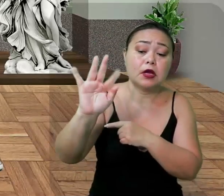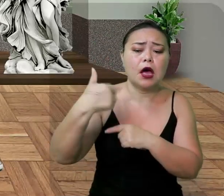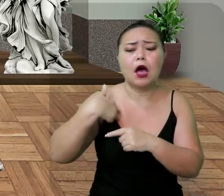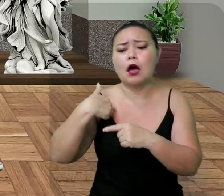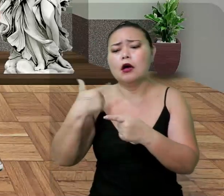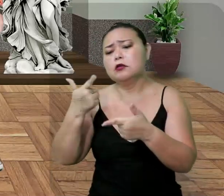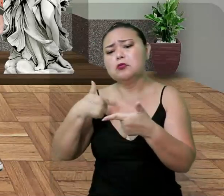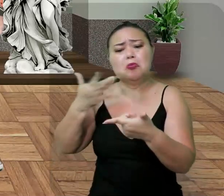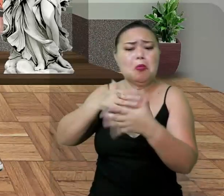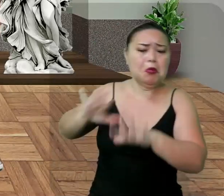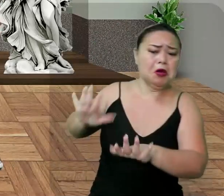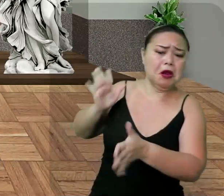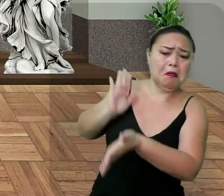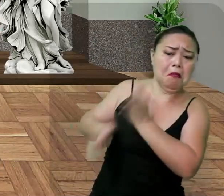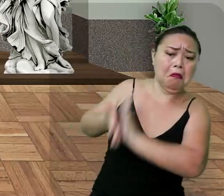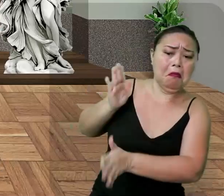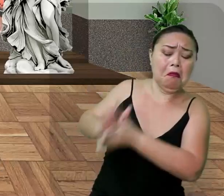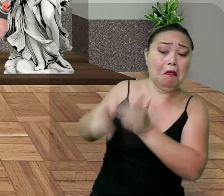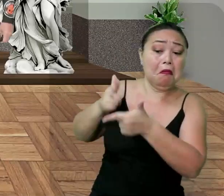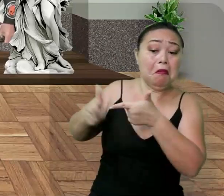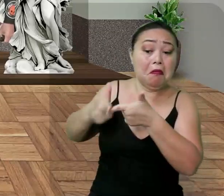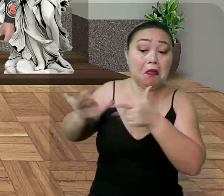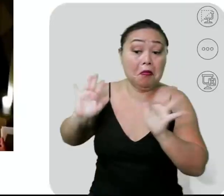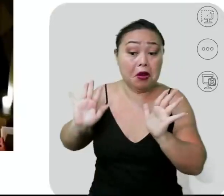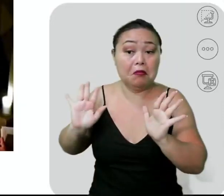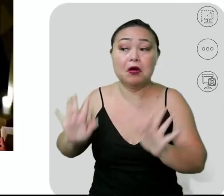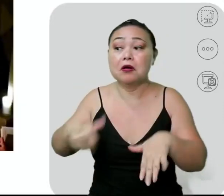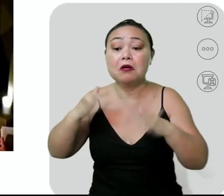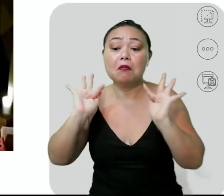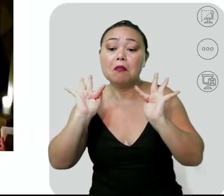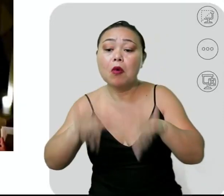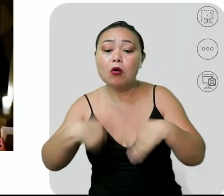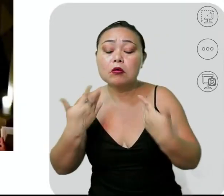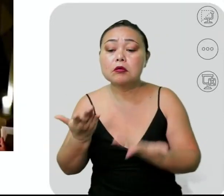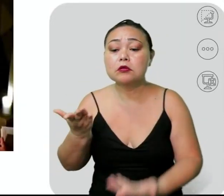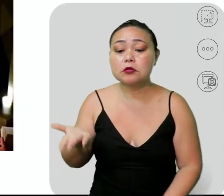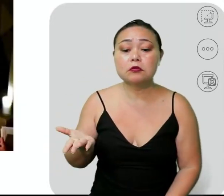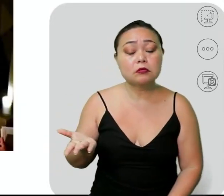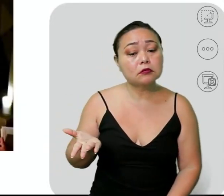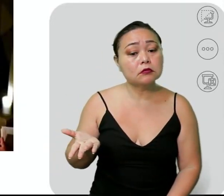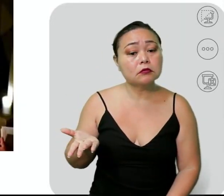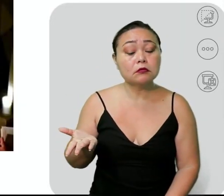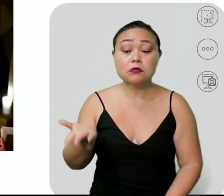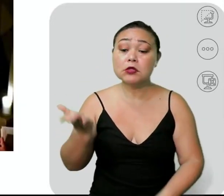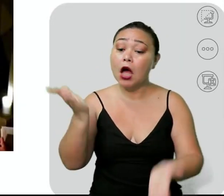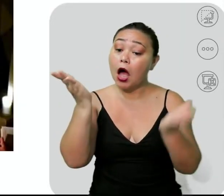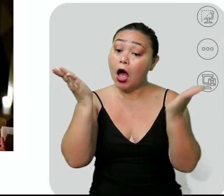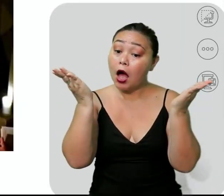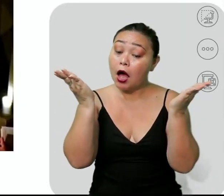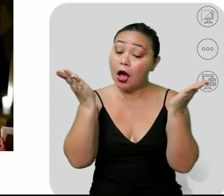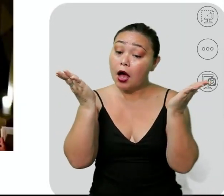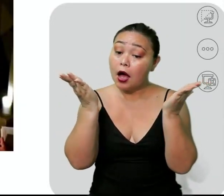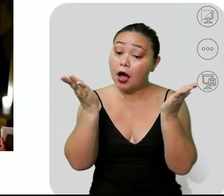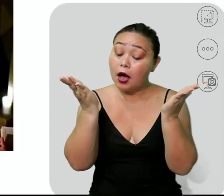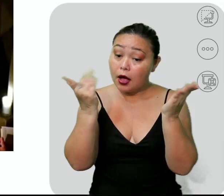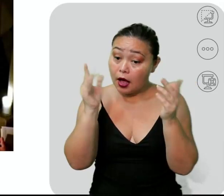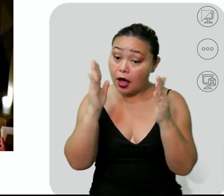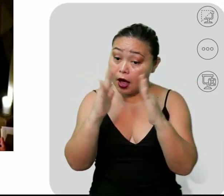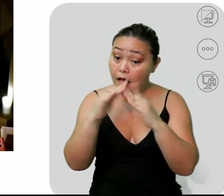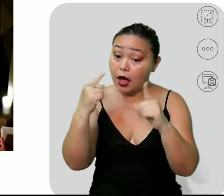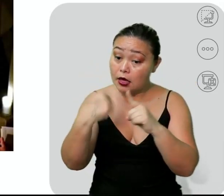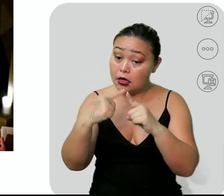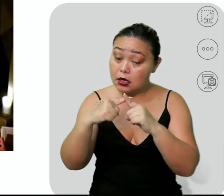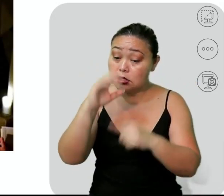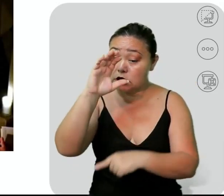queria enfrentar problemas, certo? Por último, vimos aí a Igreja Católica. É